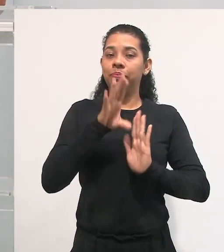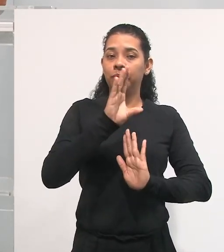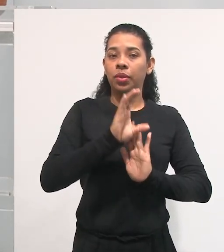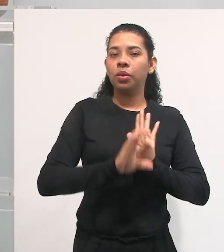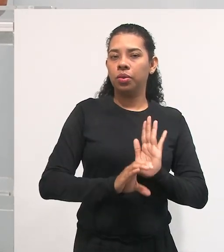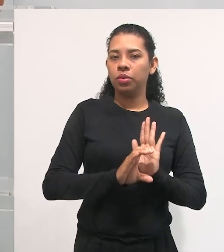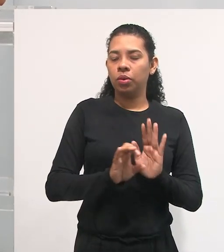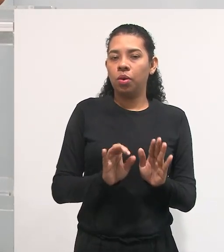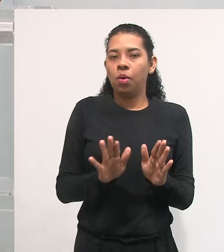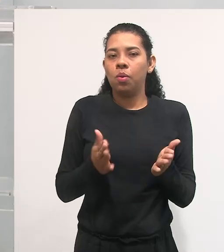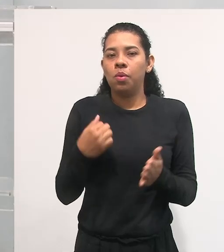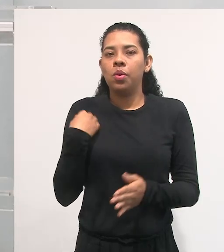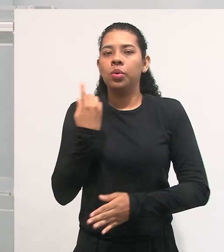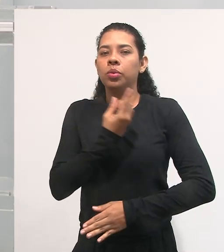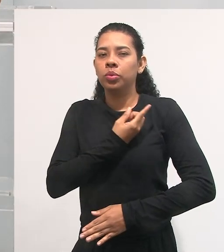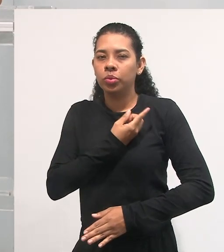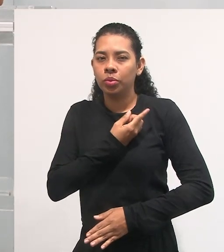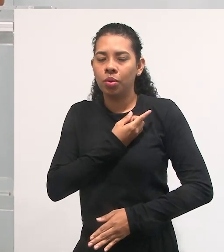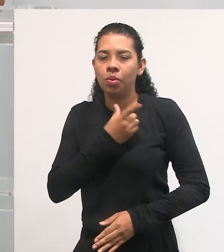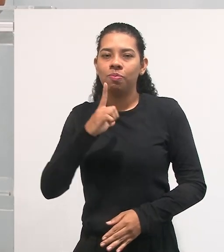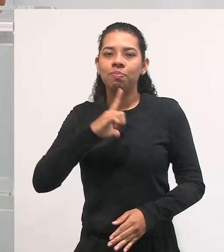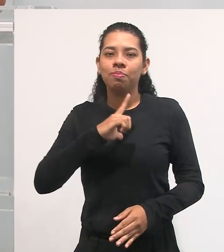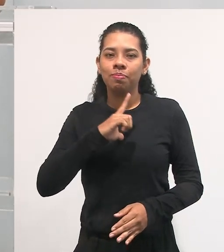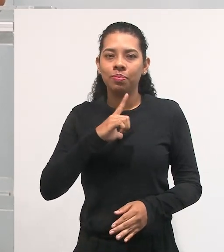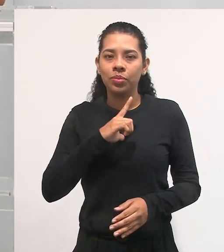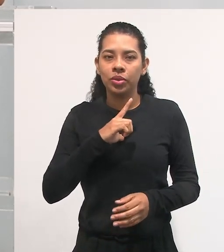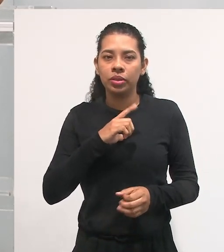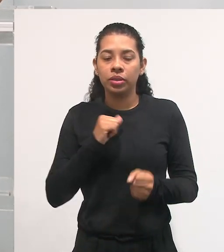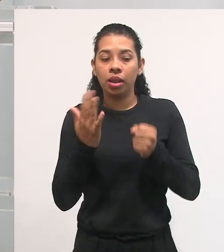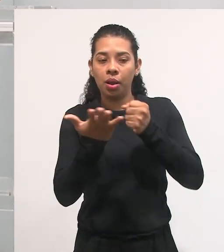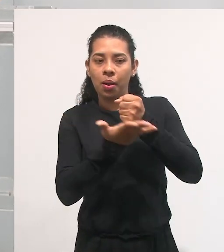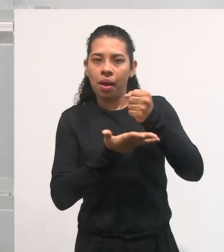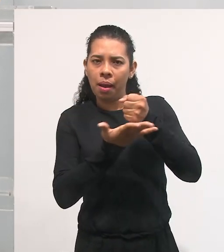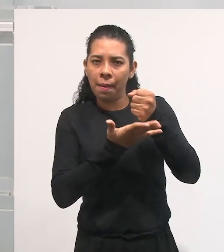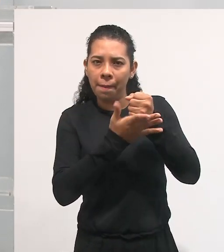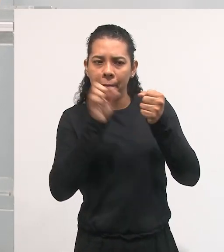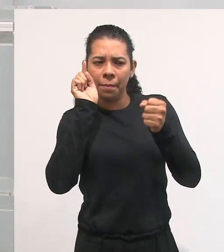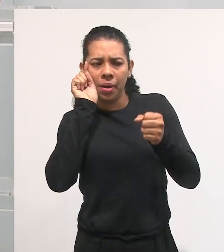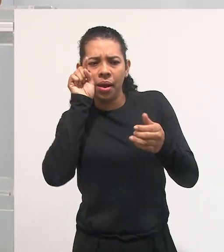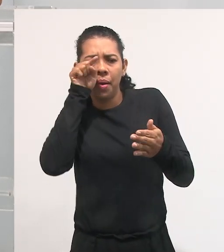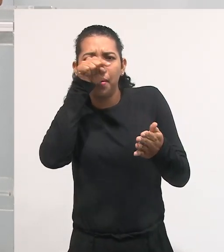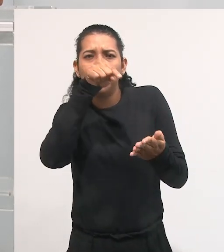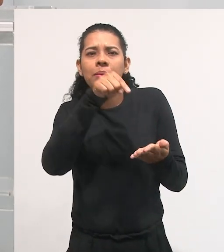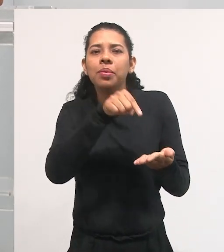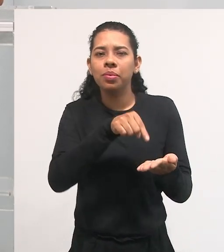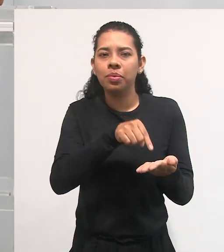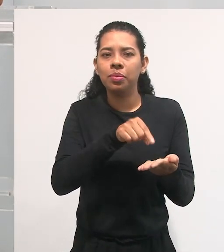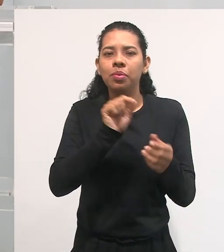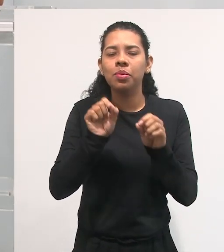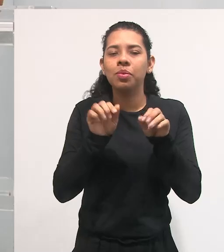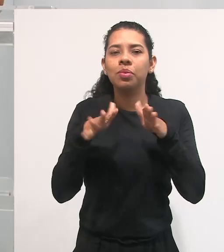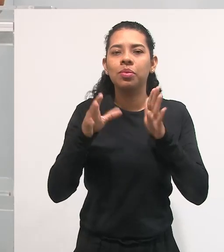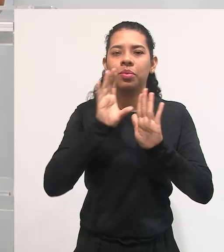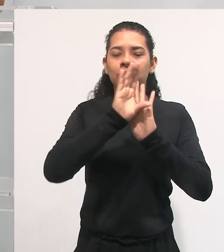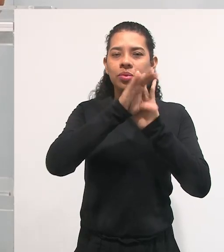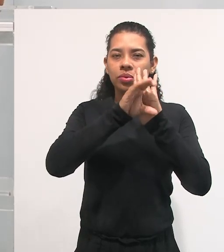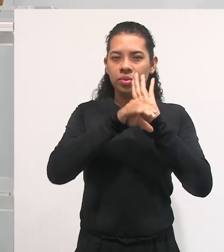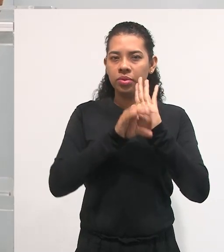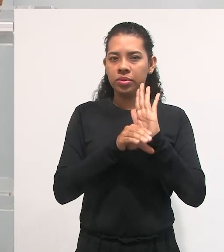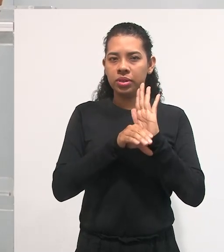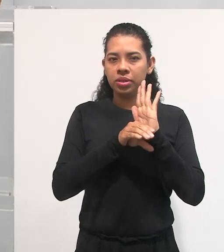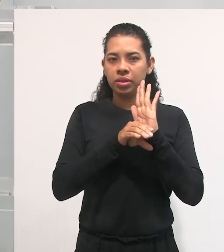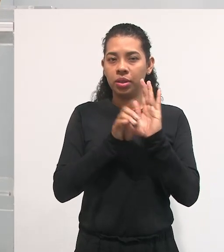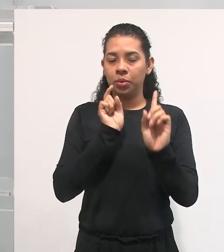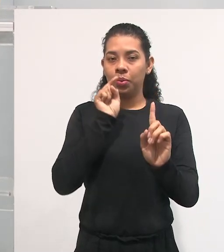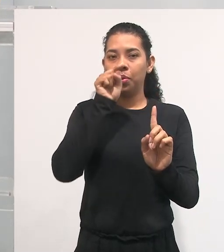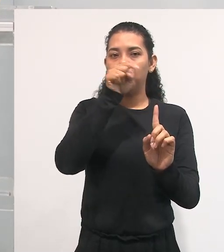uma uma teoria que sub traz o currículo da qual nós temos consciência sobre esse processo Qual é o conceito Qual